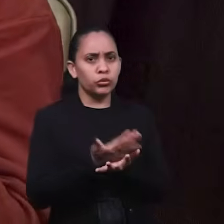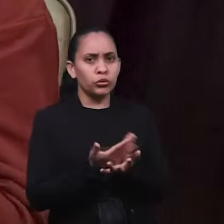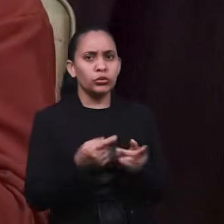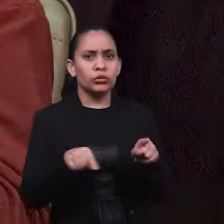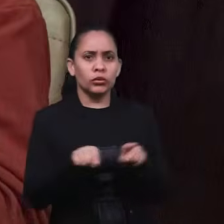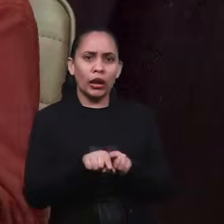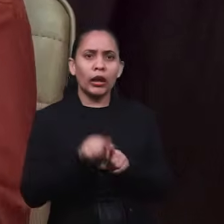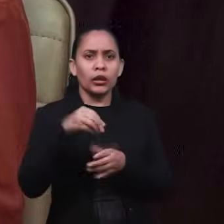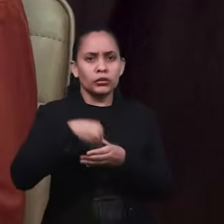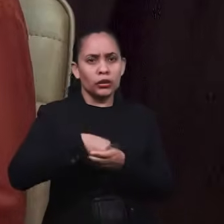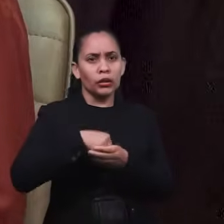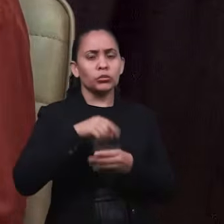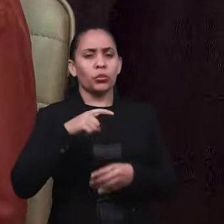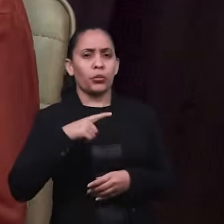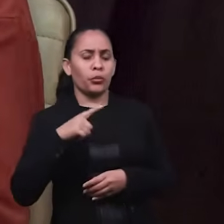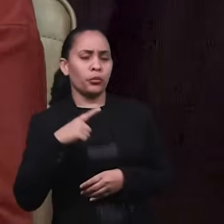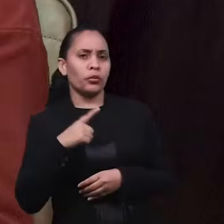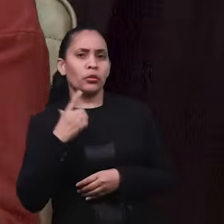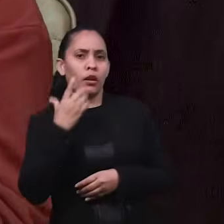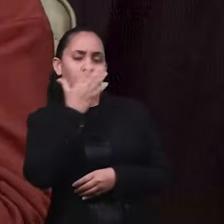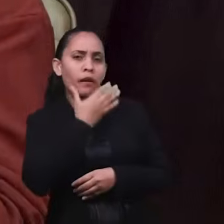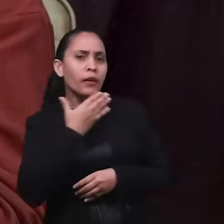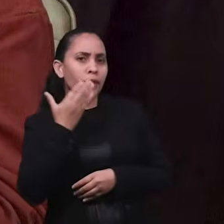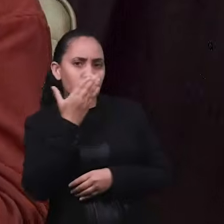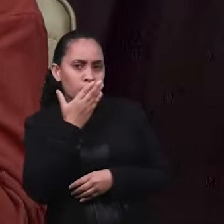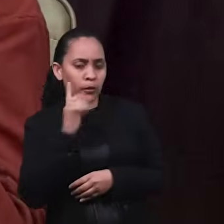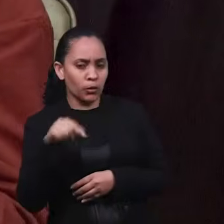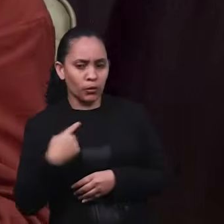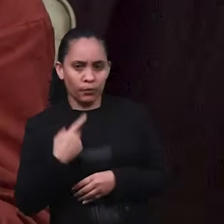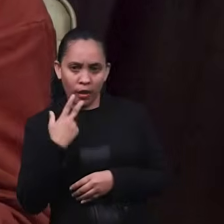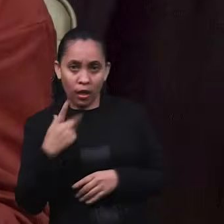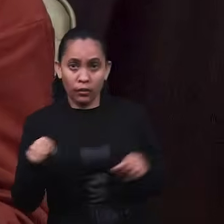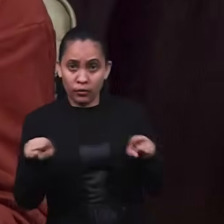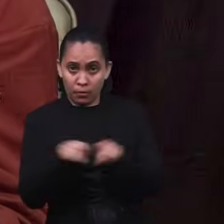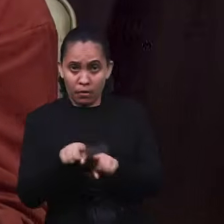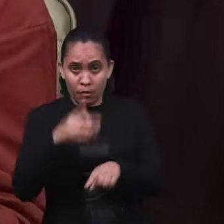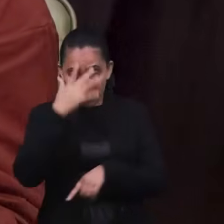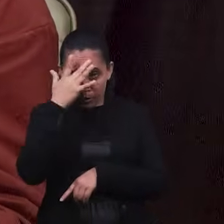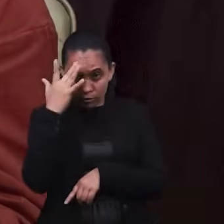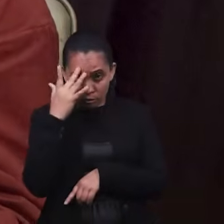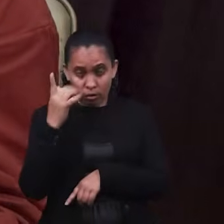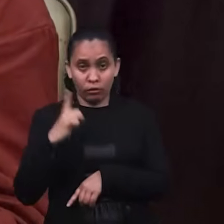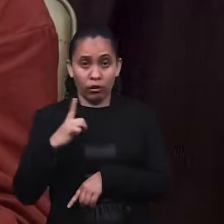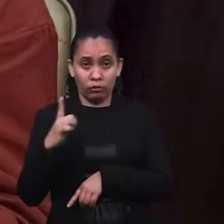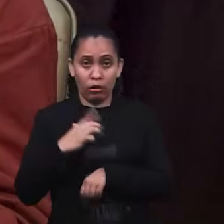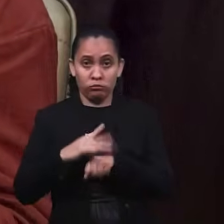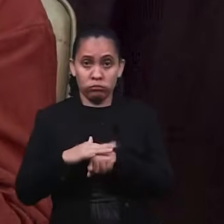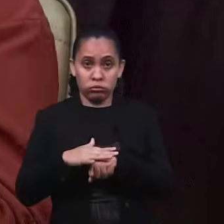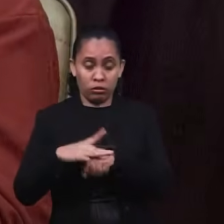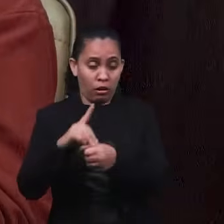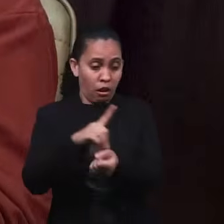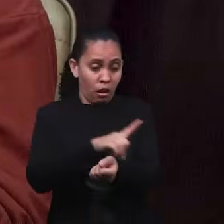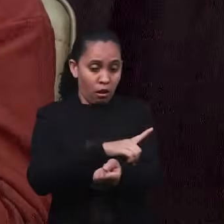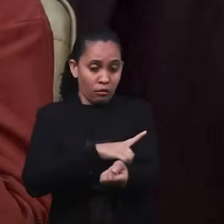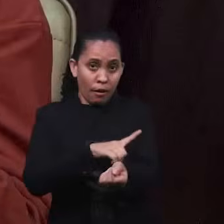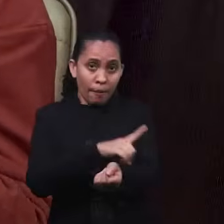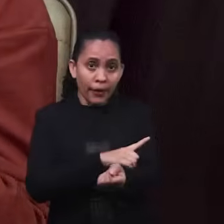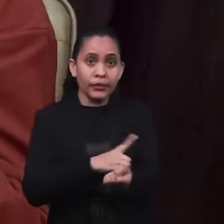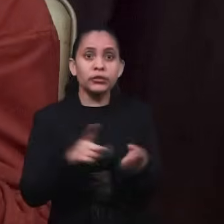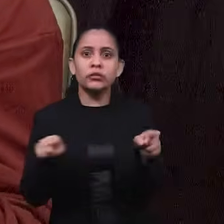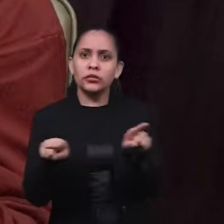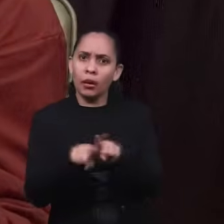o açúcar, depois a gente vai falar um pouco sobre isso. O diabético, ele é beneficiado com o kombucha, né? Porque